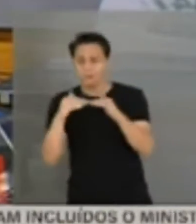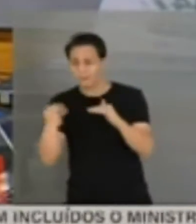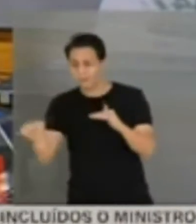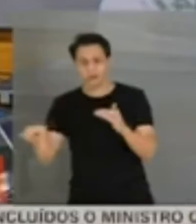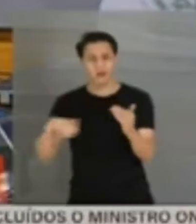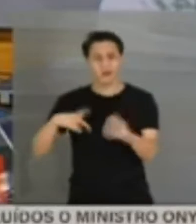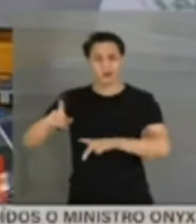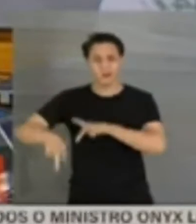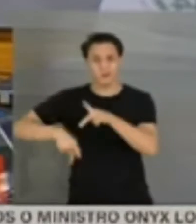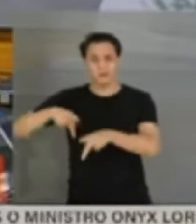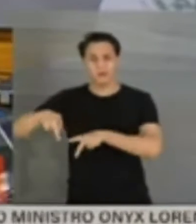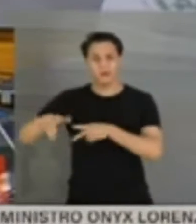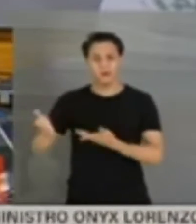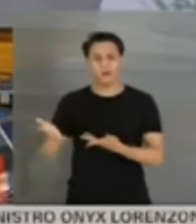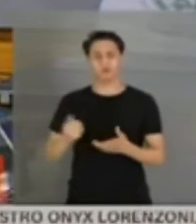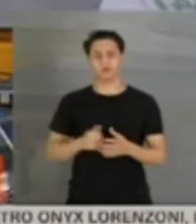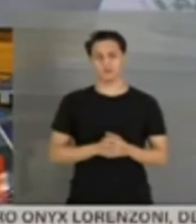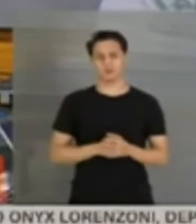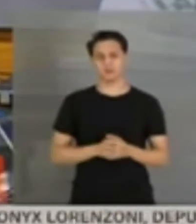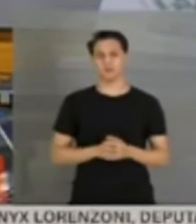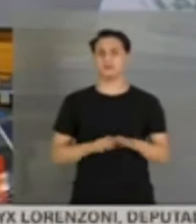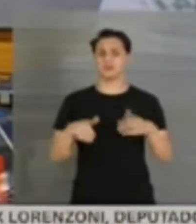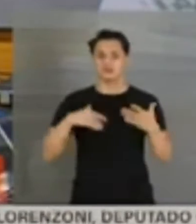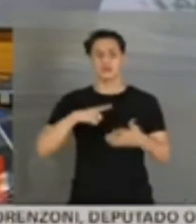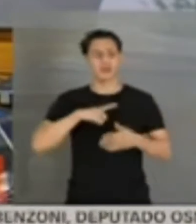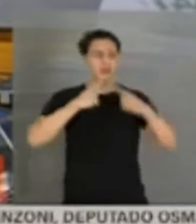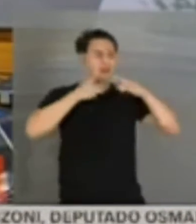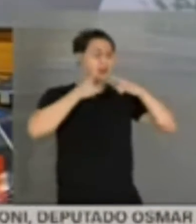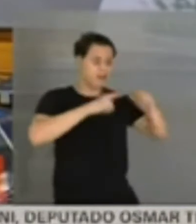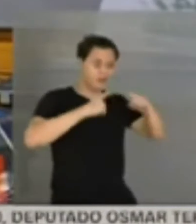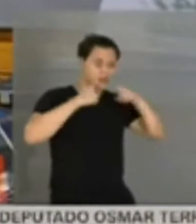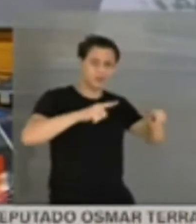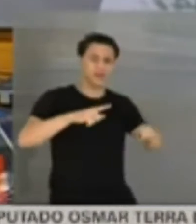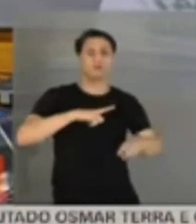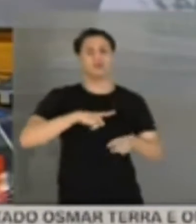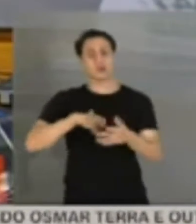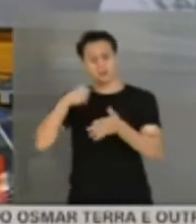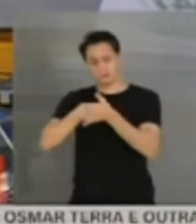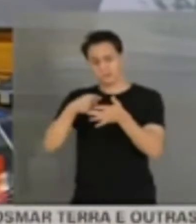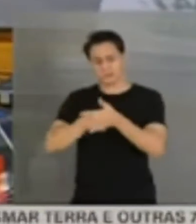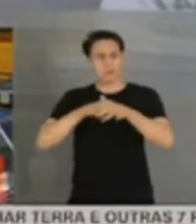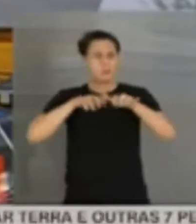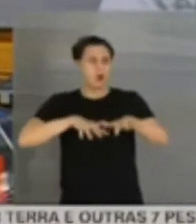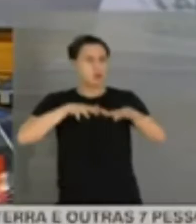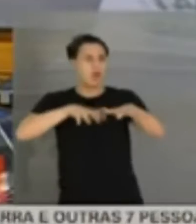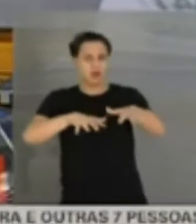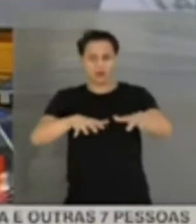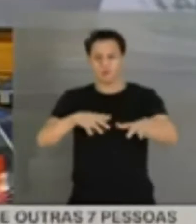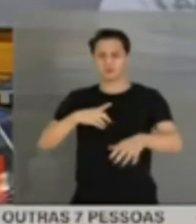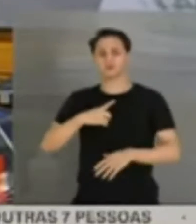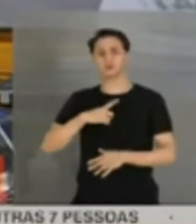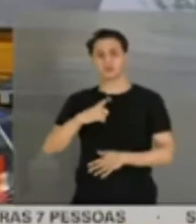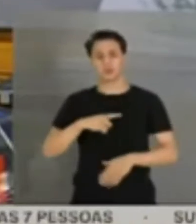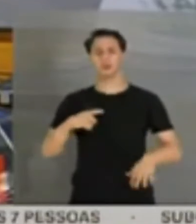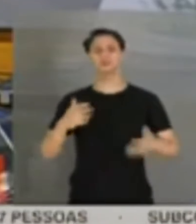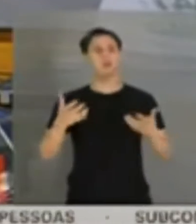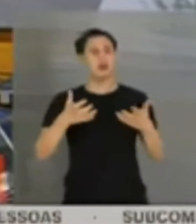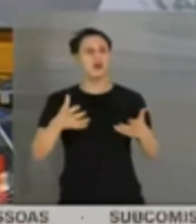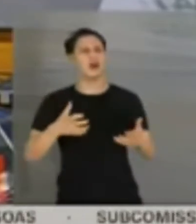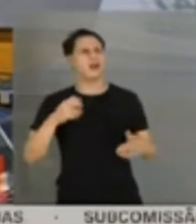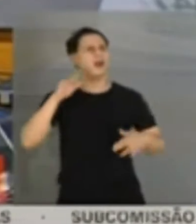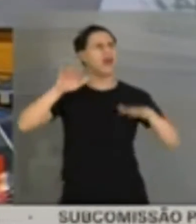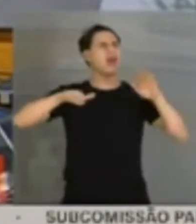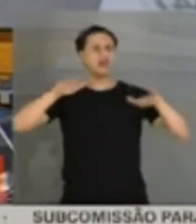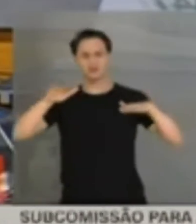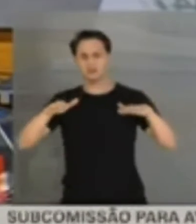à vontade dos representados, há queixas, há protestos, há manifestações. Não tem que